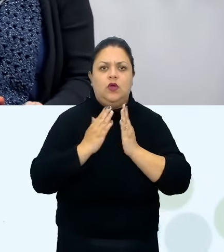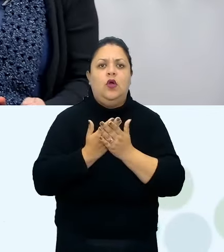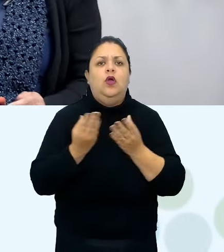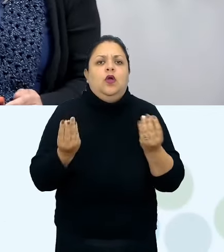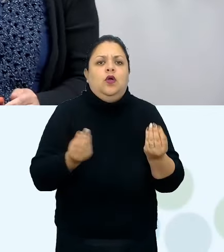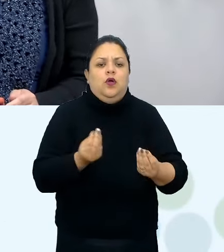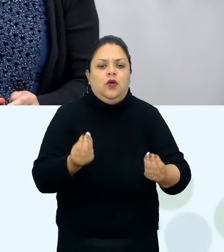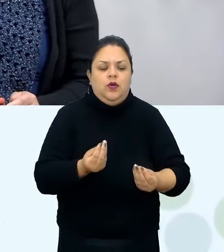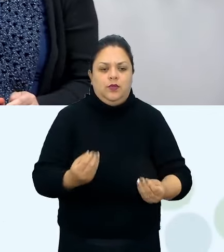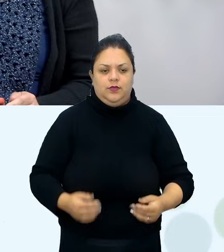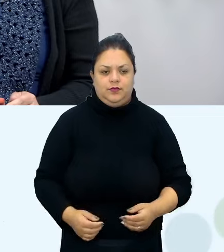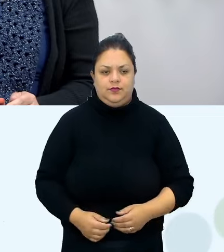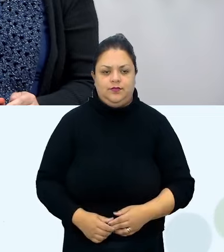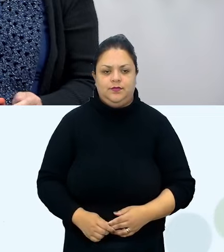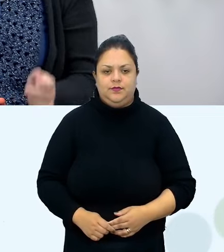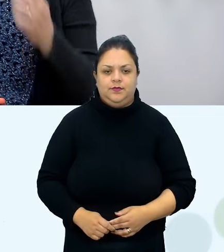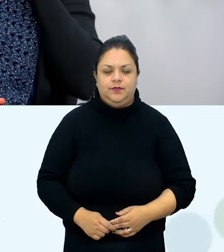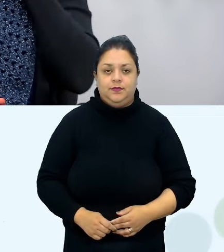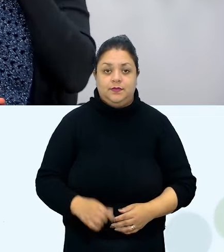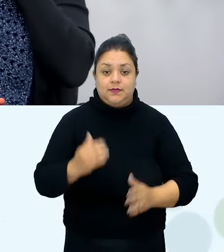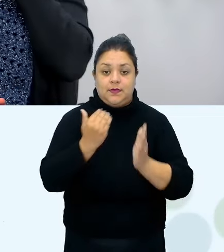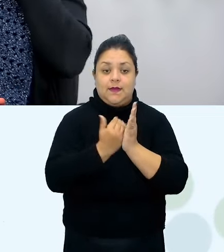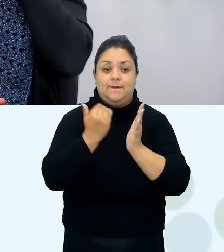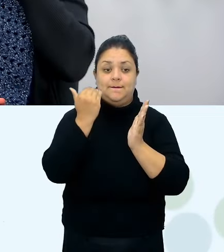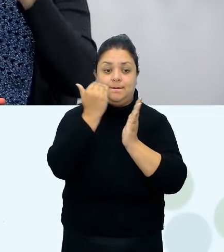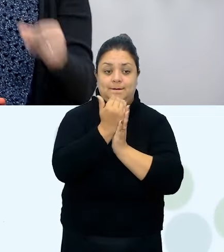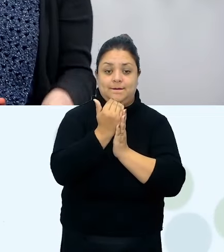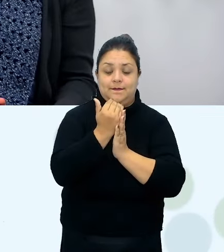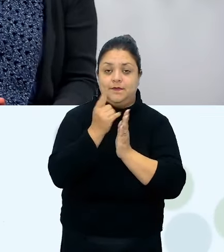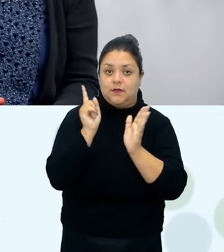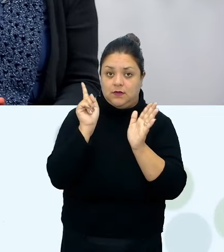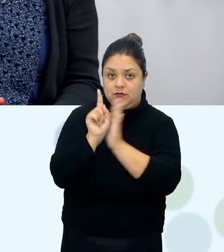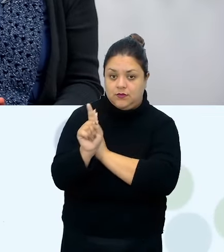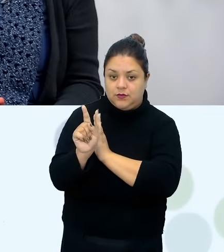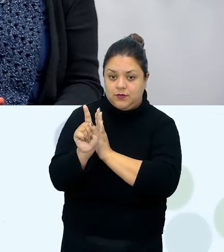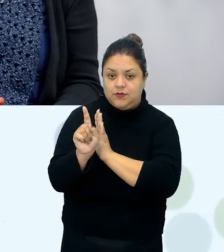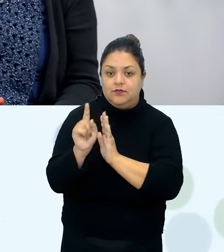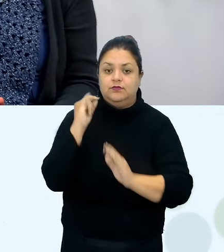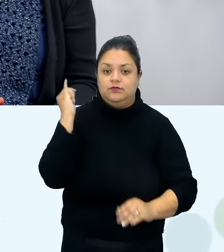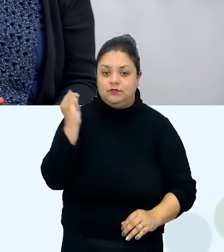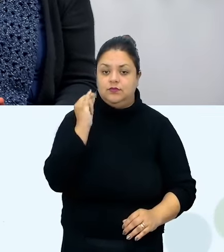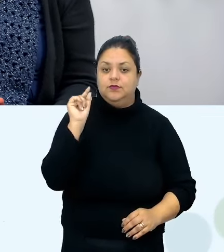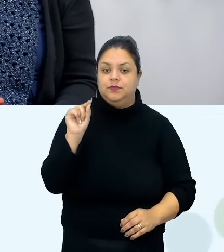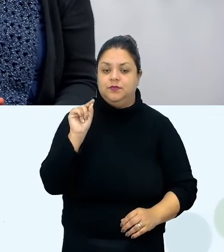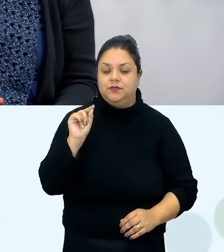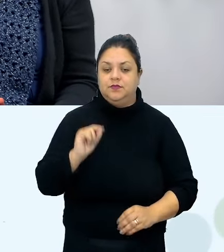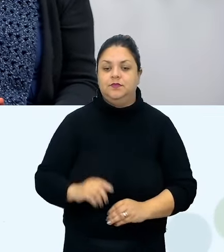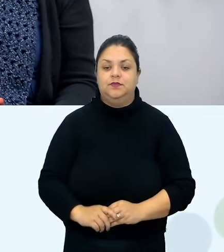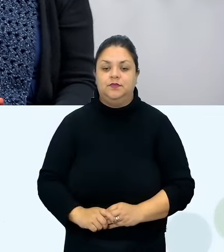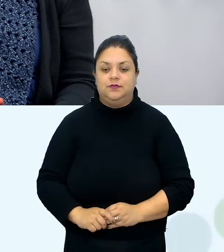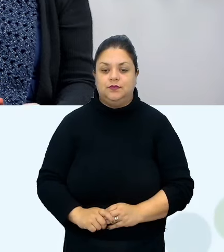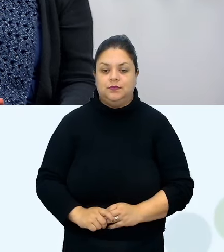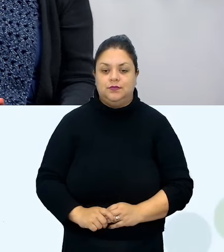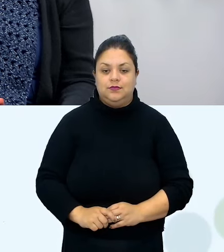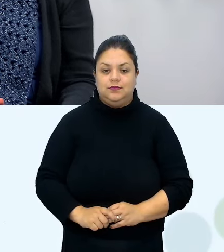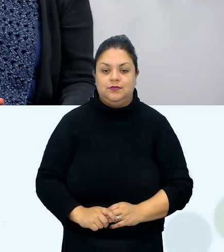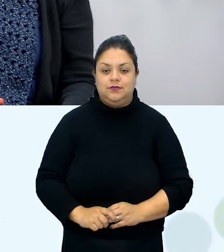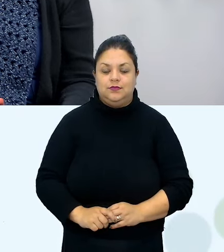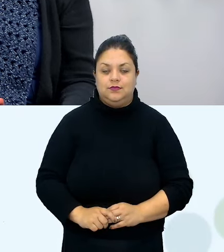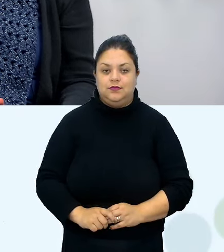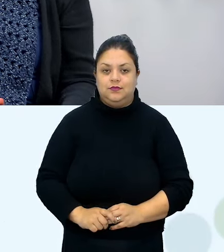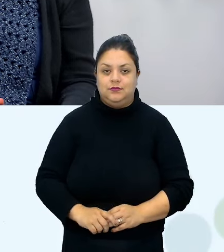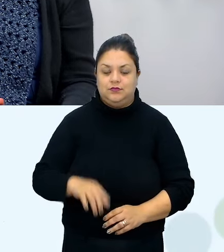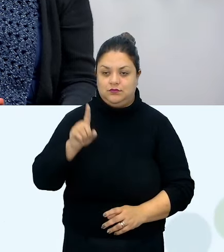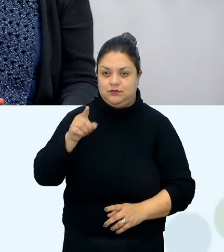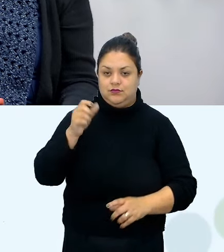E completando, Shirley, e completando que eu acho que é importante, que aí você abordou, né, a